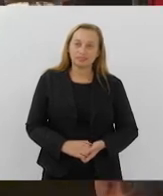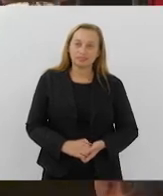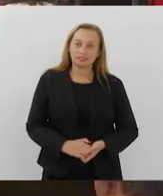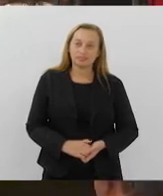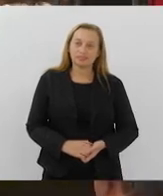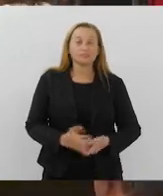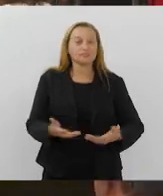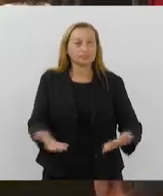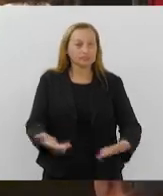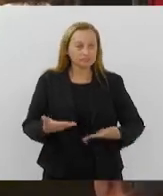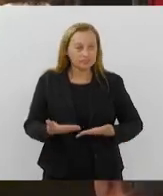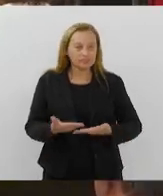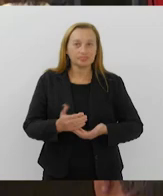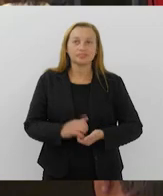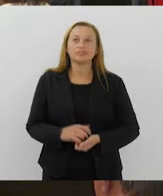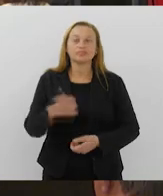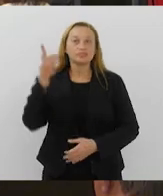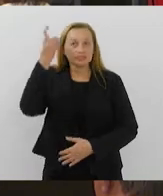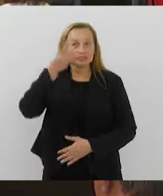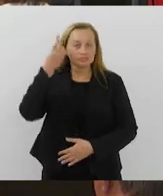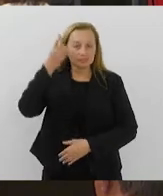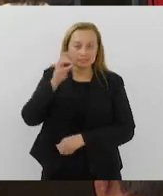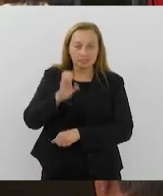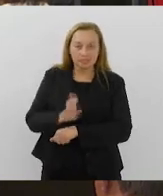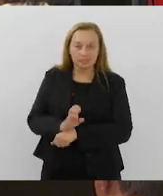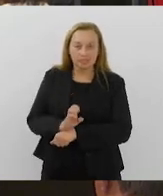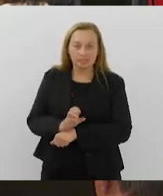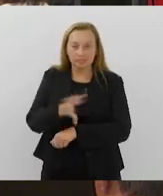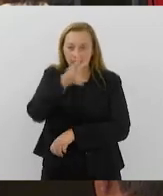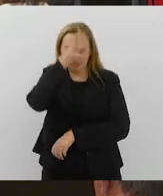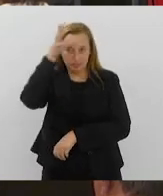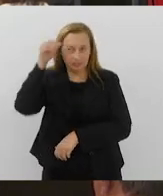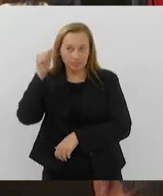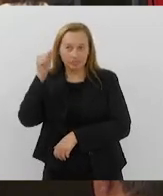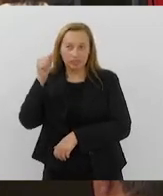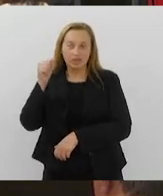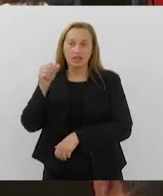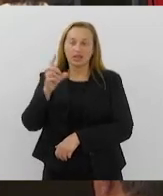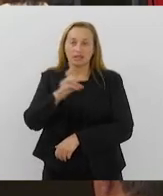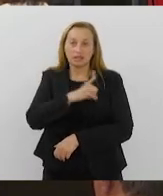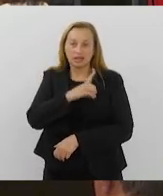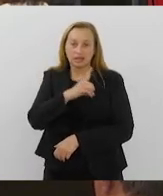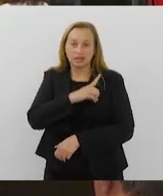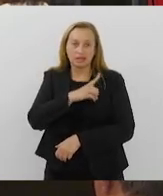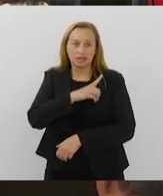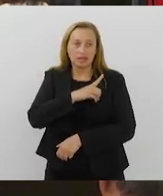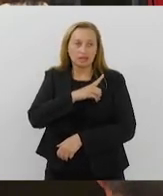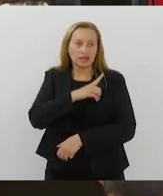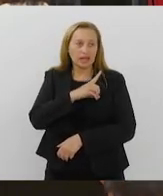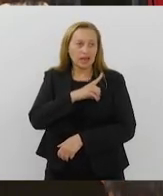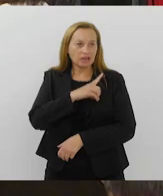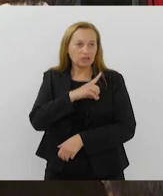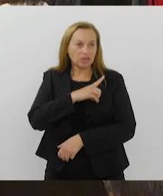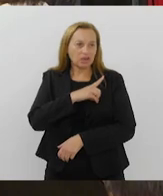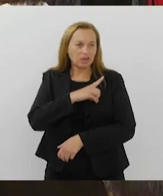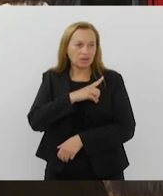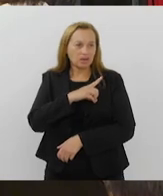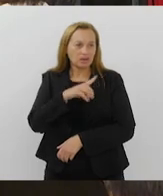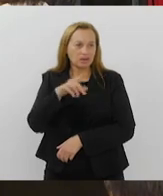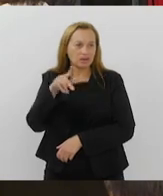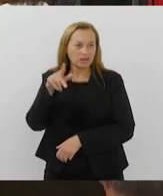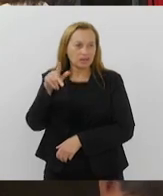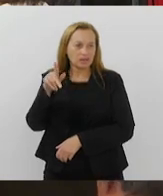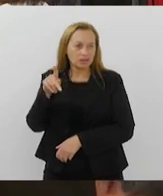Convido o próximo agraciado, deputado estadual do Amazonas, delegado Péricles, representado pelo mestre Humberto de Assunção Barbosa